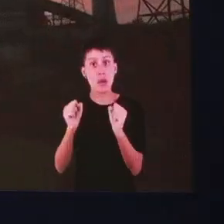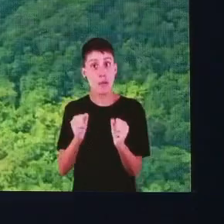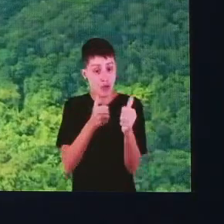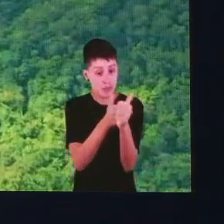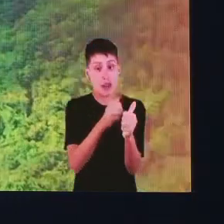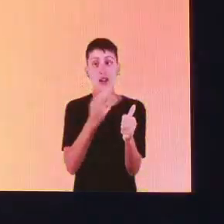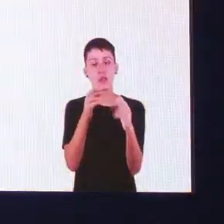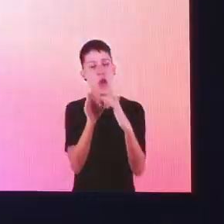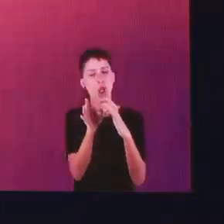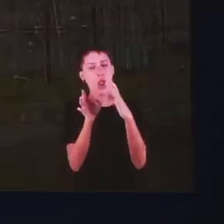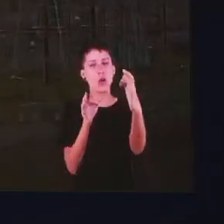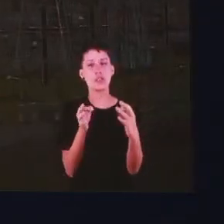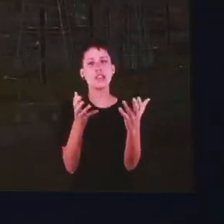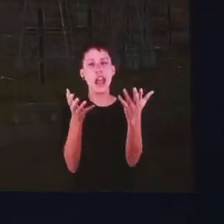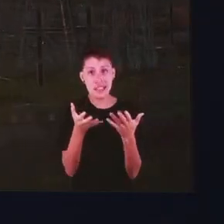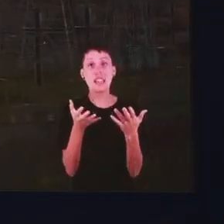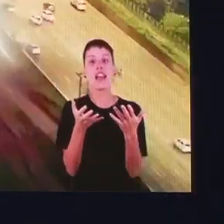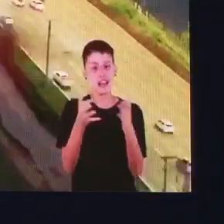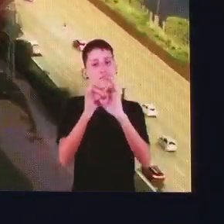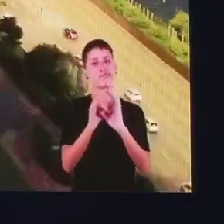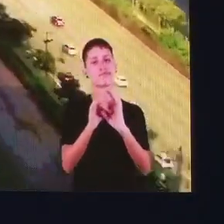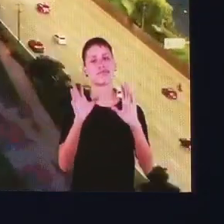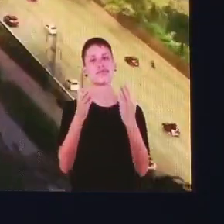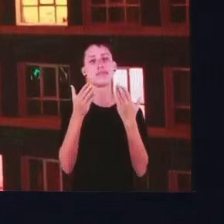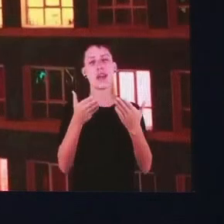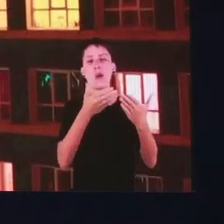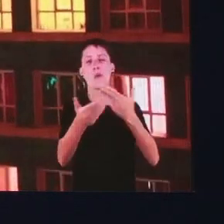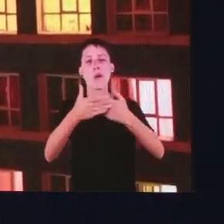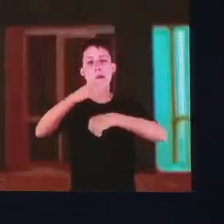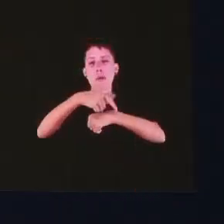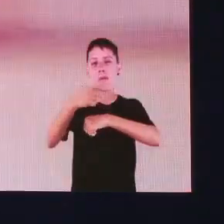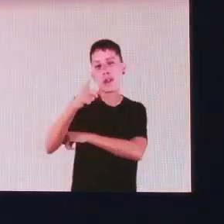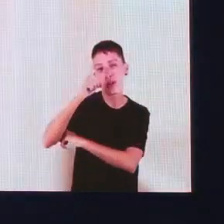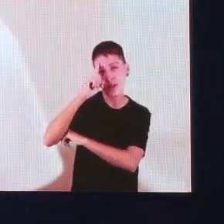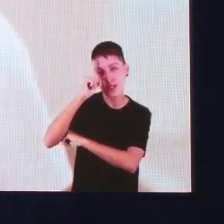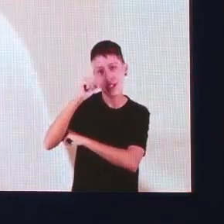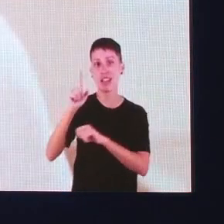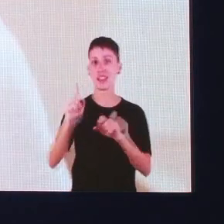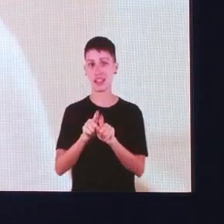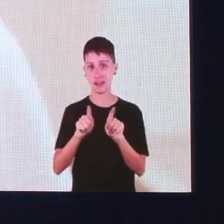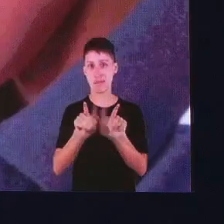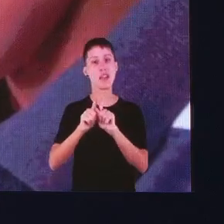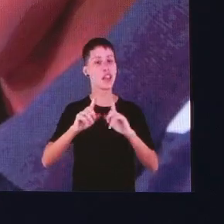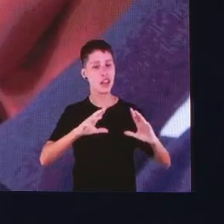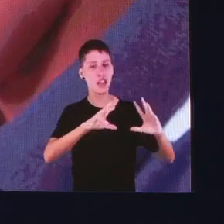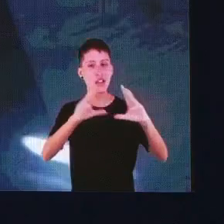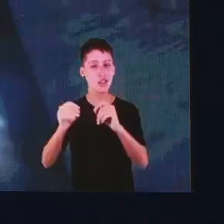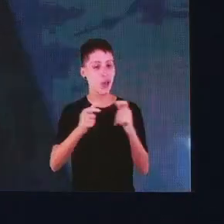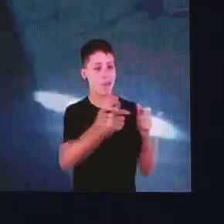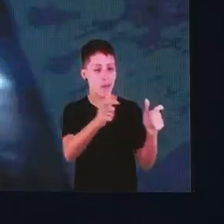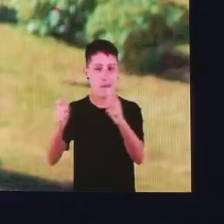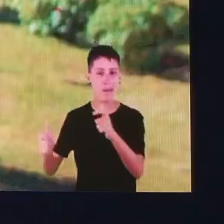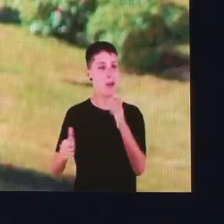de perto ou de longe, nós queremos que ela esteja disponível em cada momento do seu dia e em todos